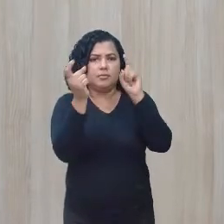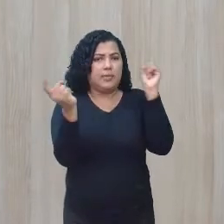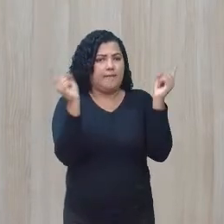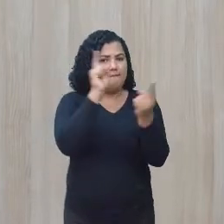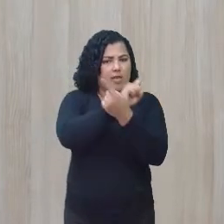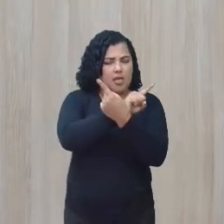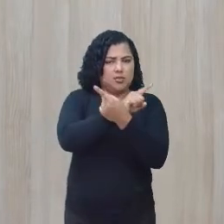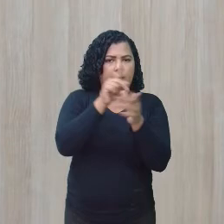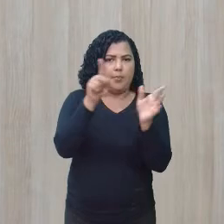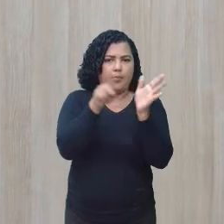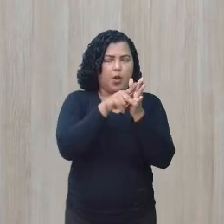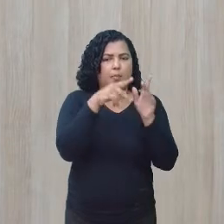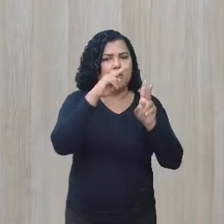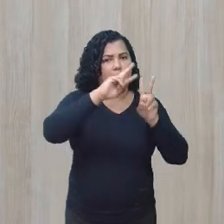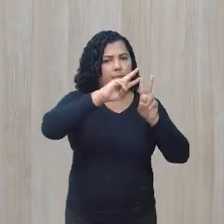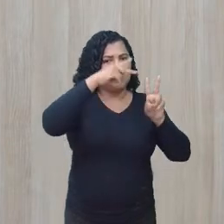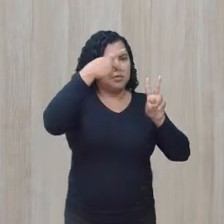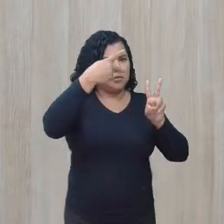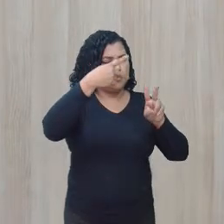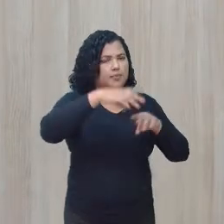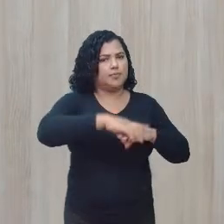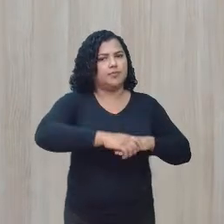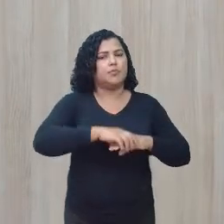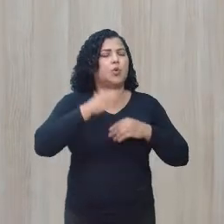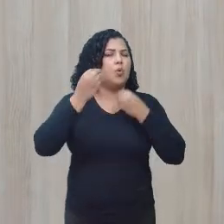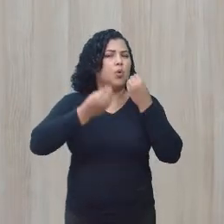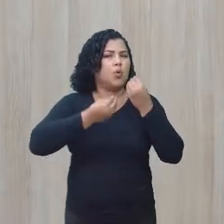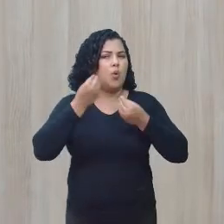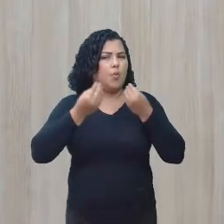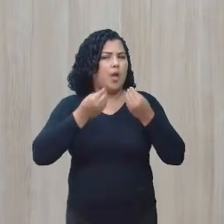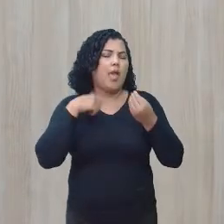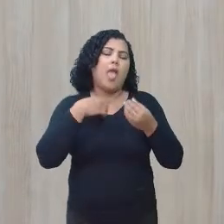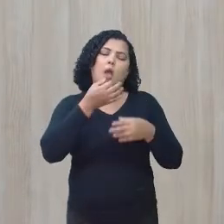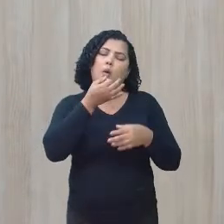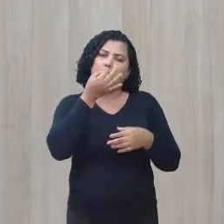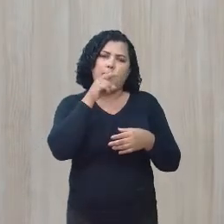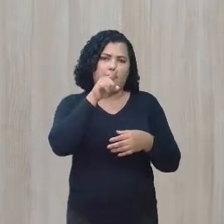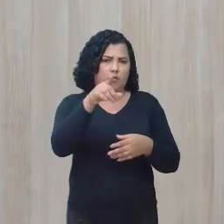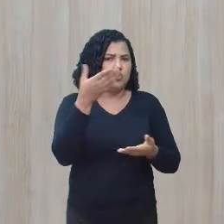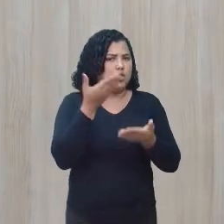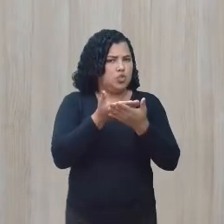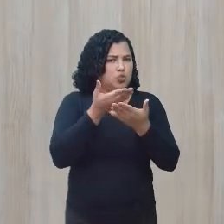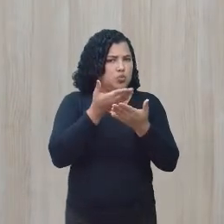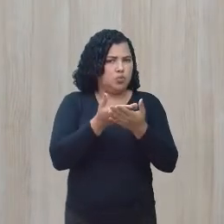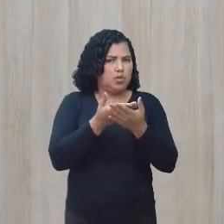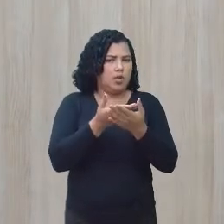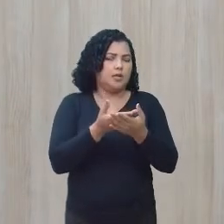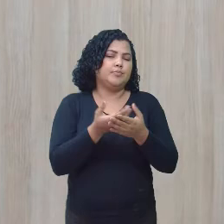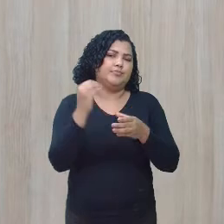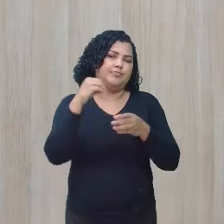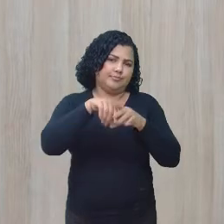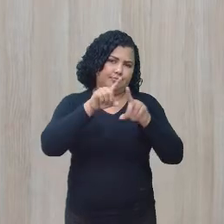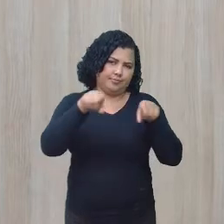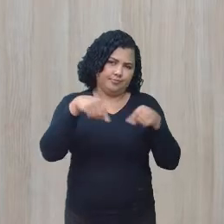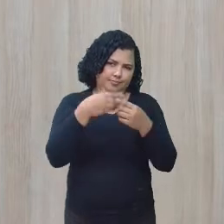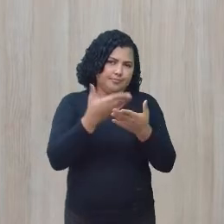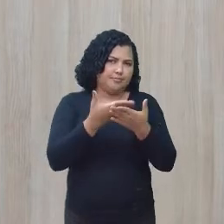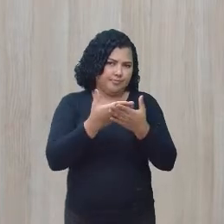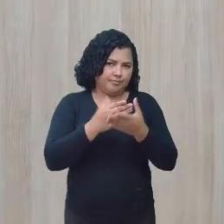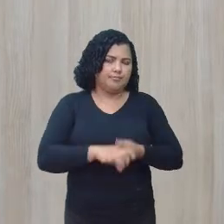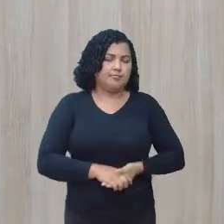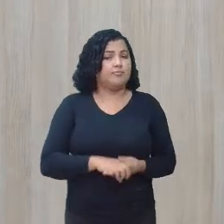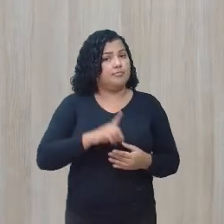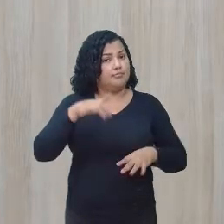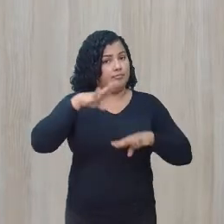da potenciação, chegar na potenciação. Fica como sugestão fazer o contrário, né? Então em matemática é muito importante você